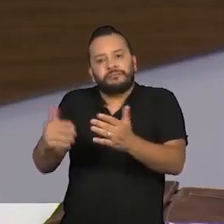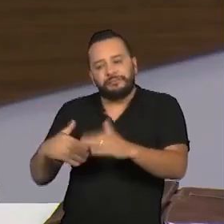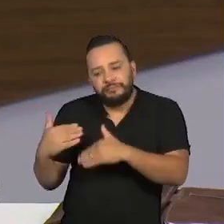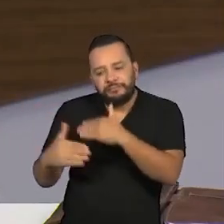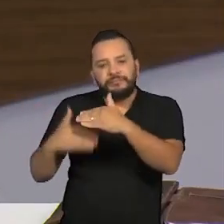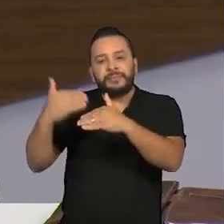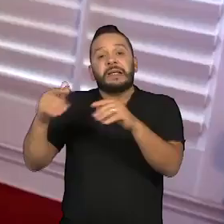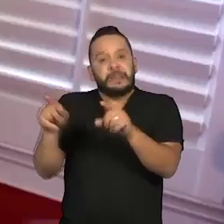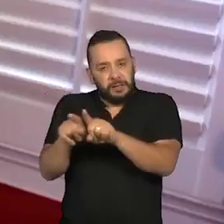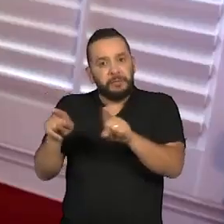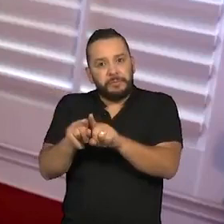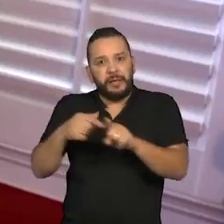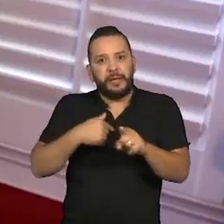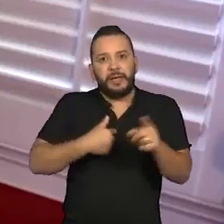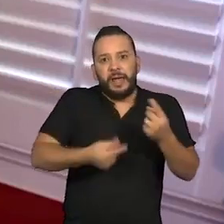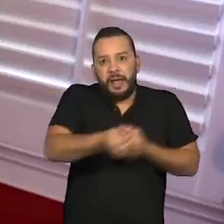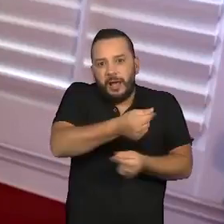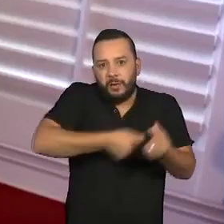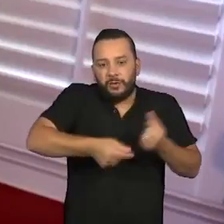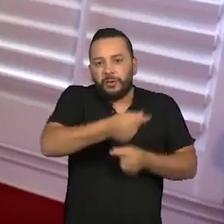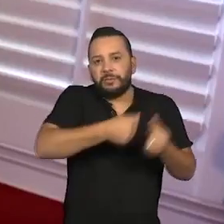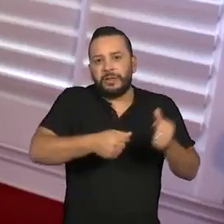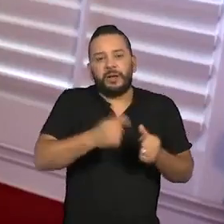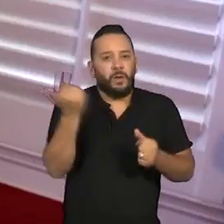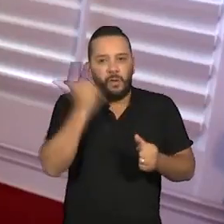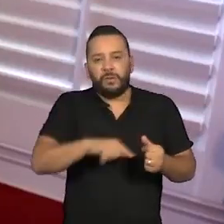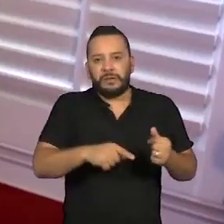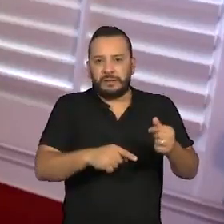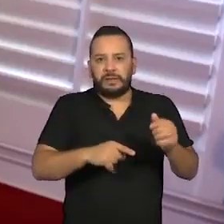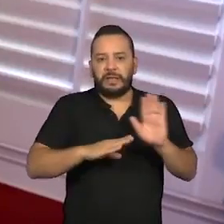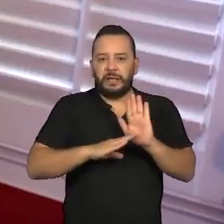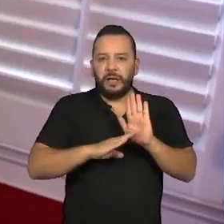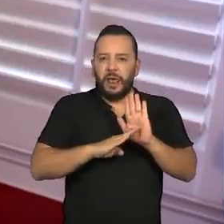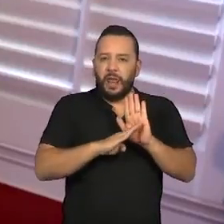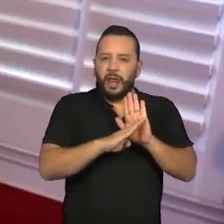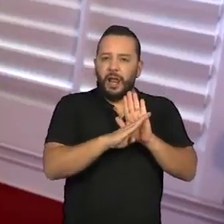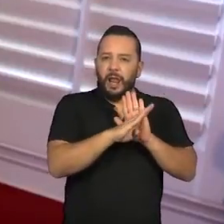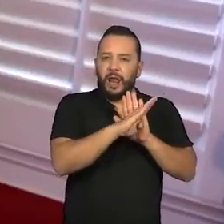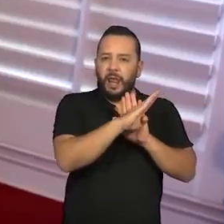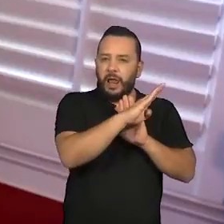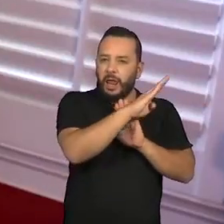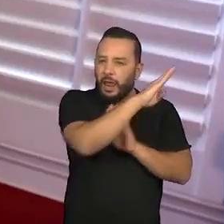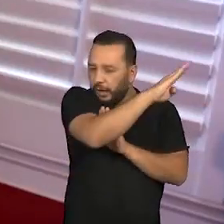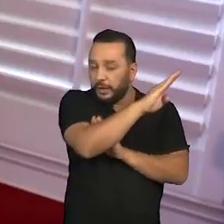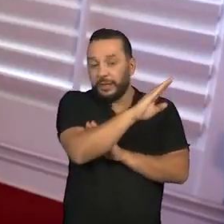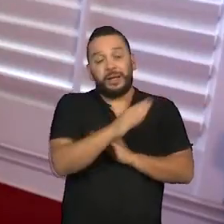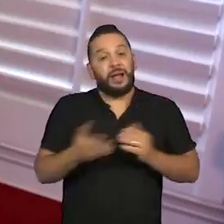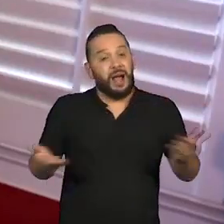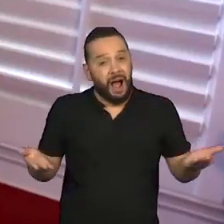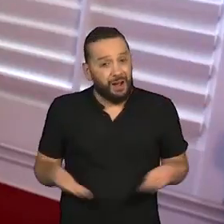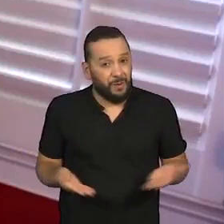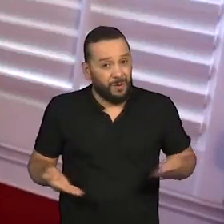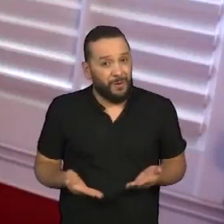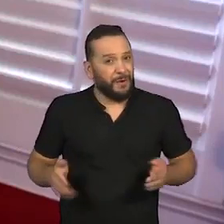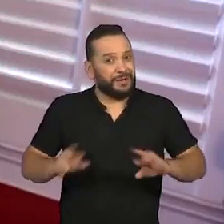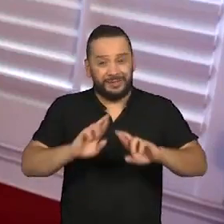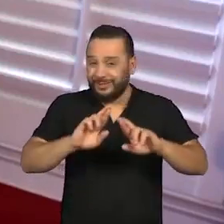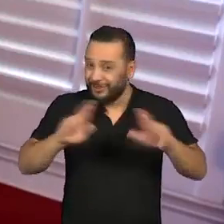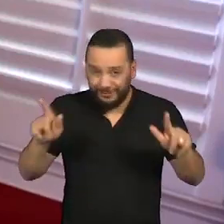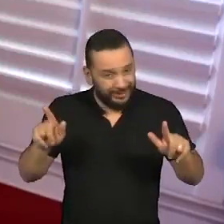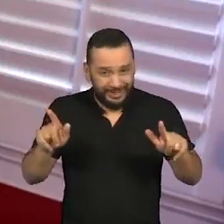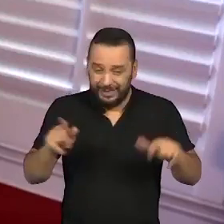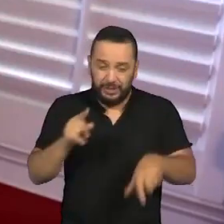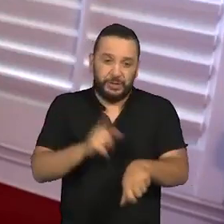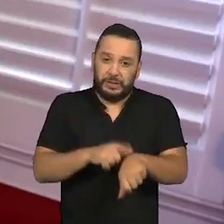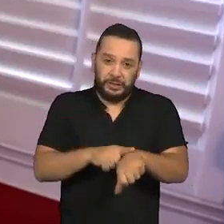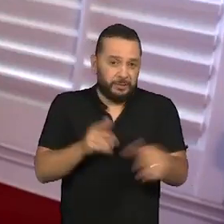começar a se rearrumar, se reorganizar e a reagir. Dessa vez, o que a gente está tentando fazer nesse